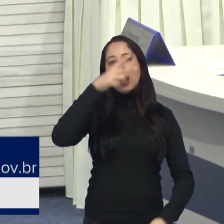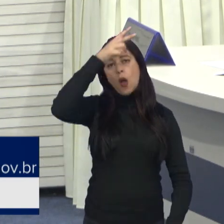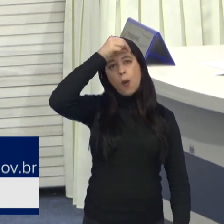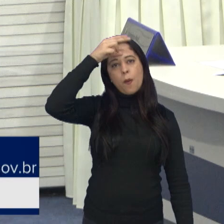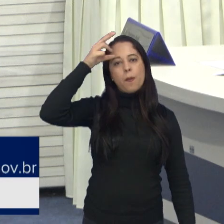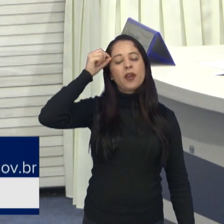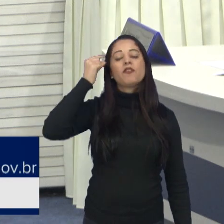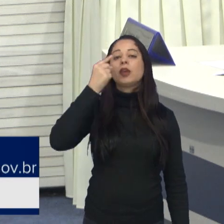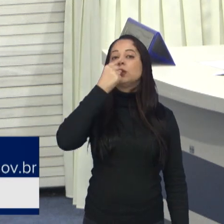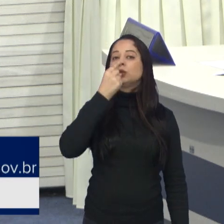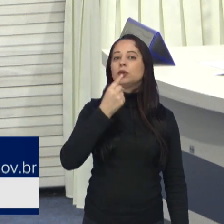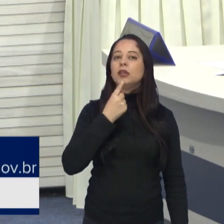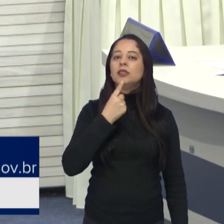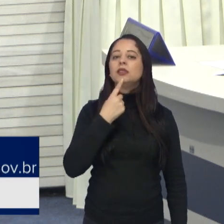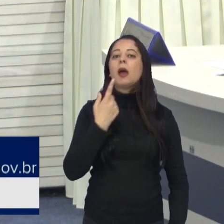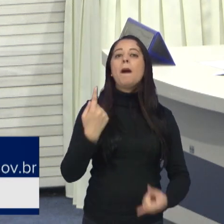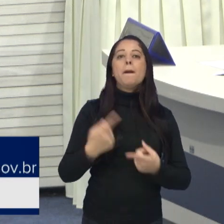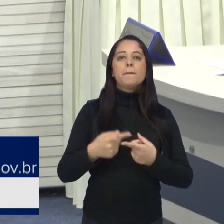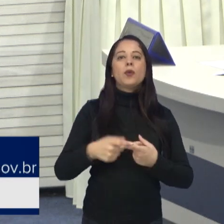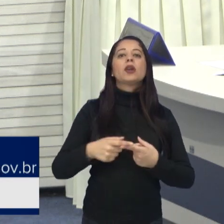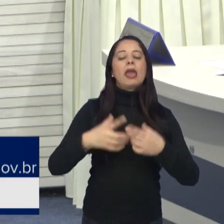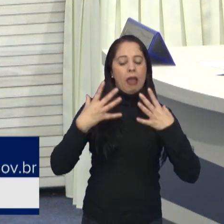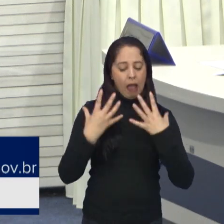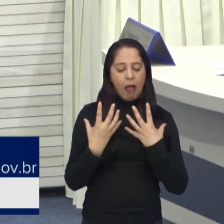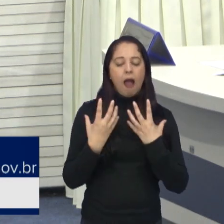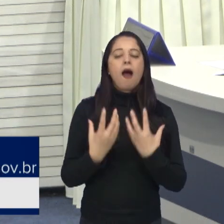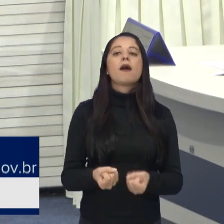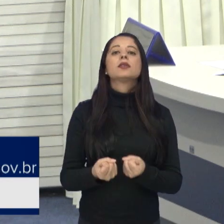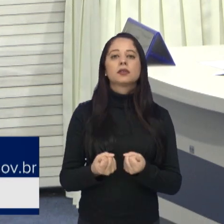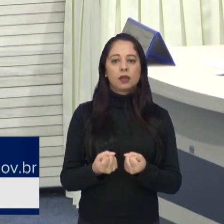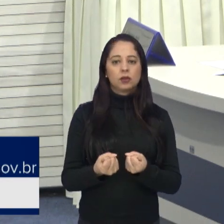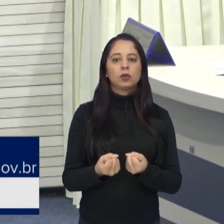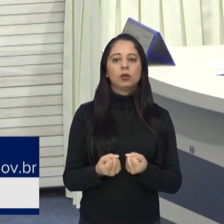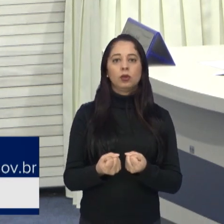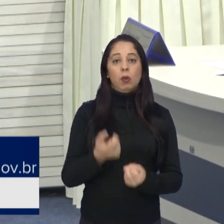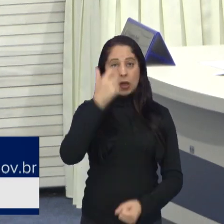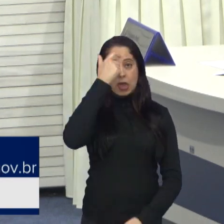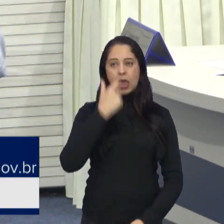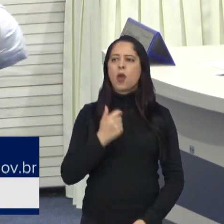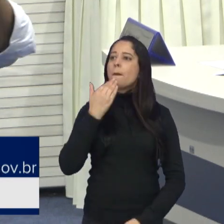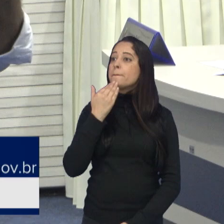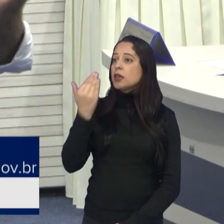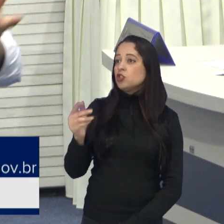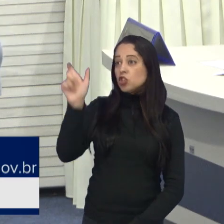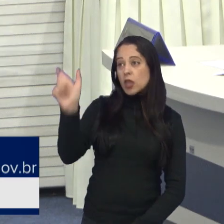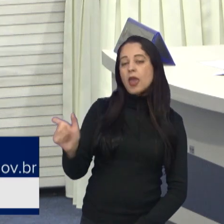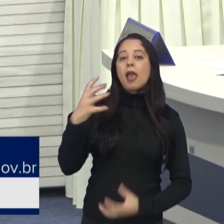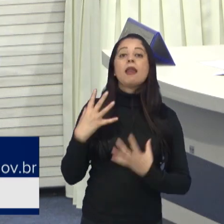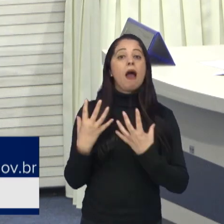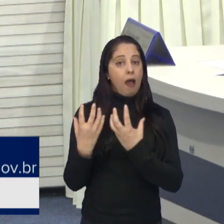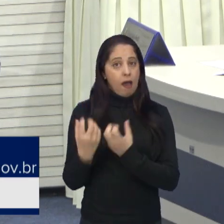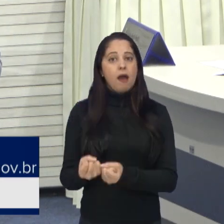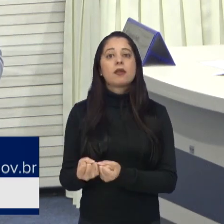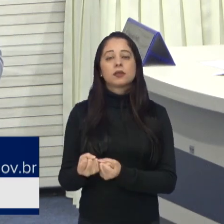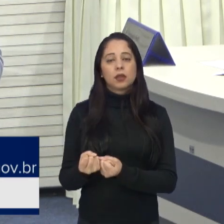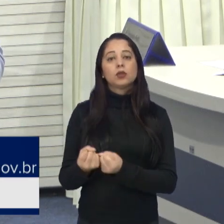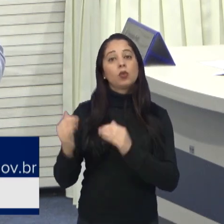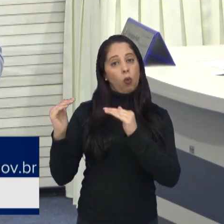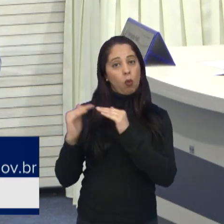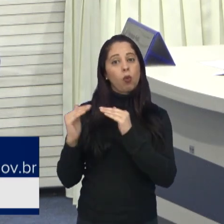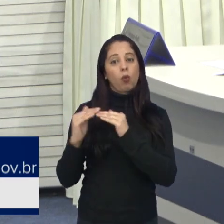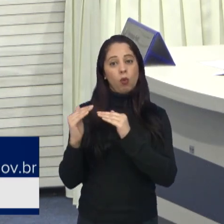ter atendido o apelo desta casa, não é? Deste vereador e vários outros vereadores